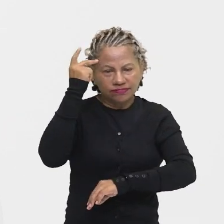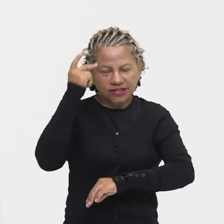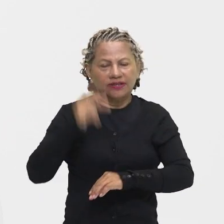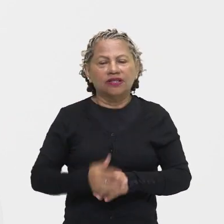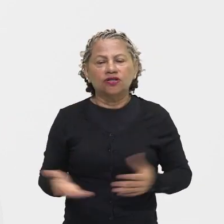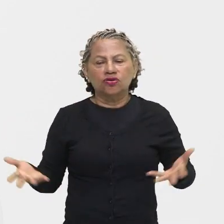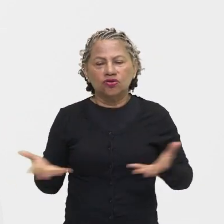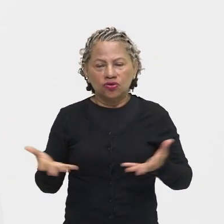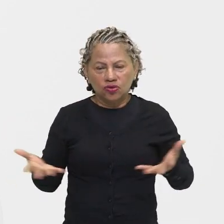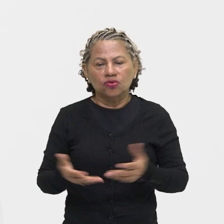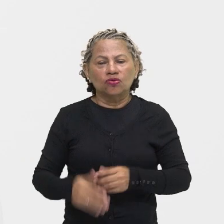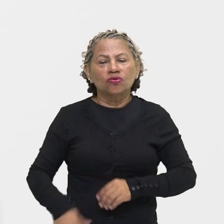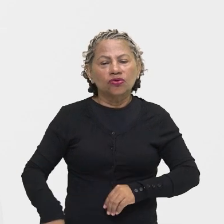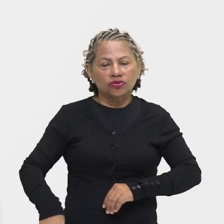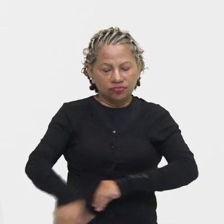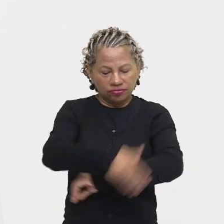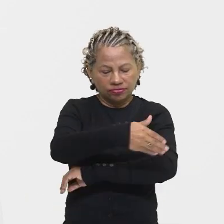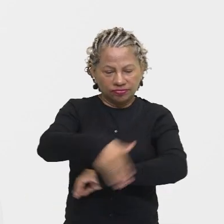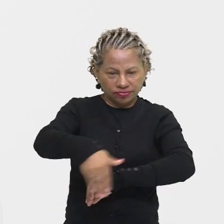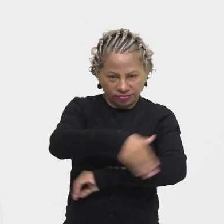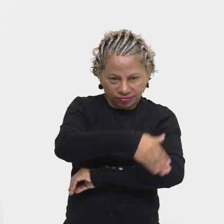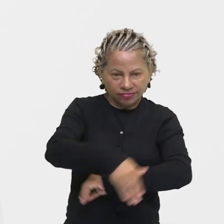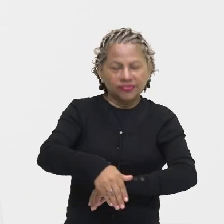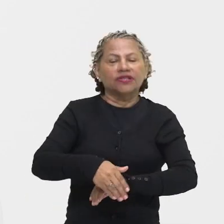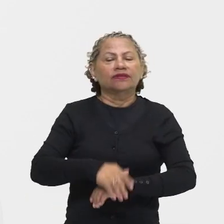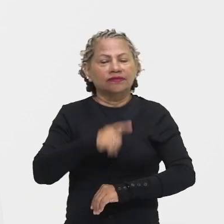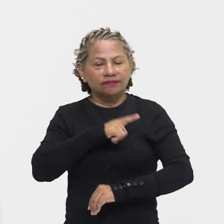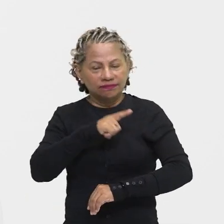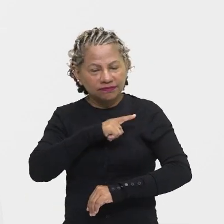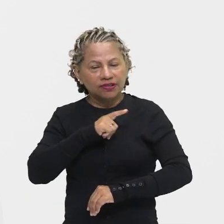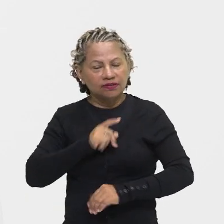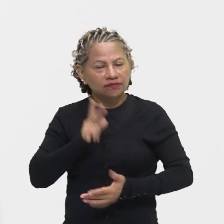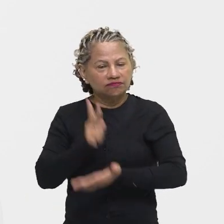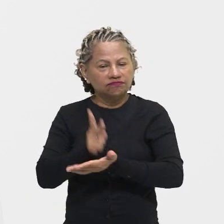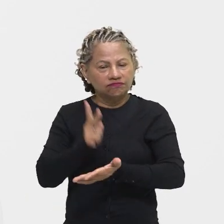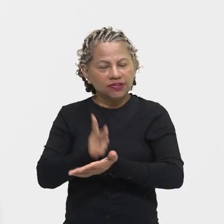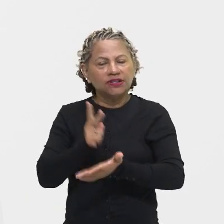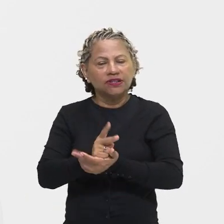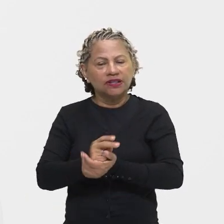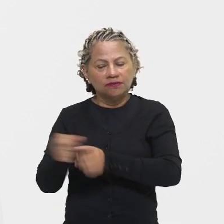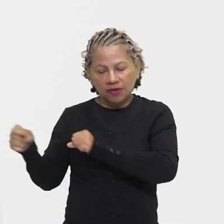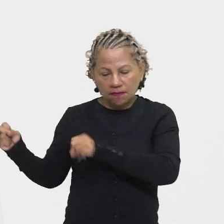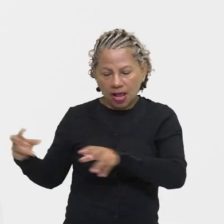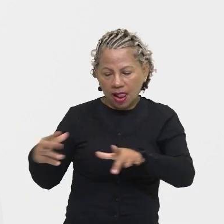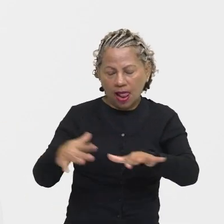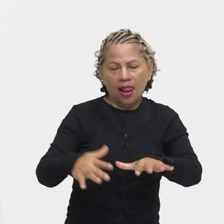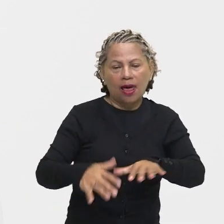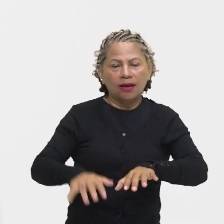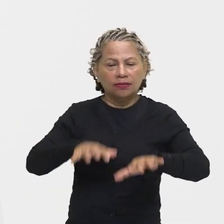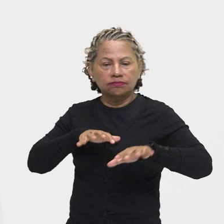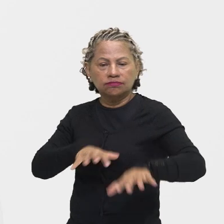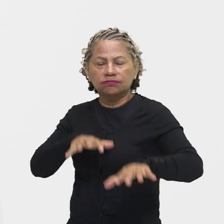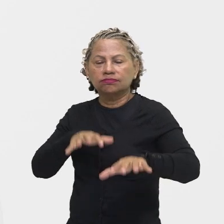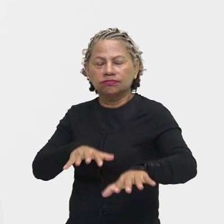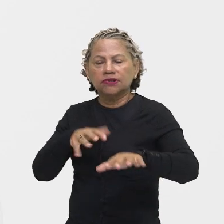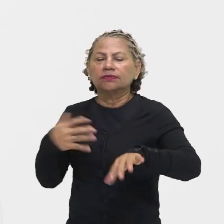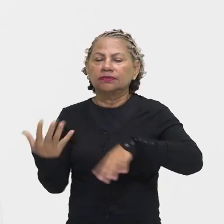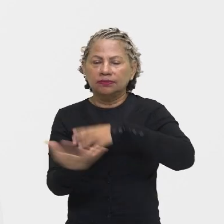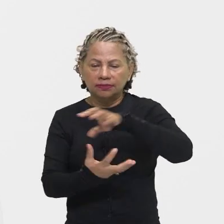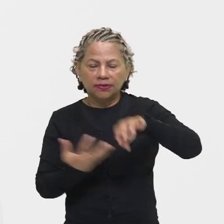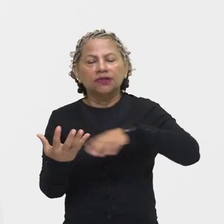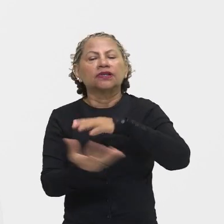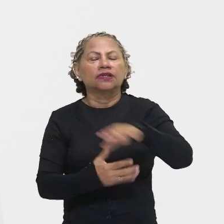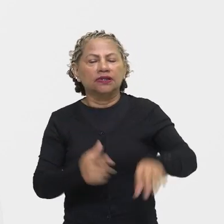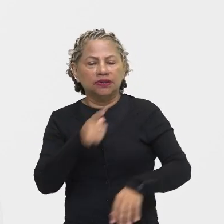Avenida Paulista, ela mobiliza muita gente em São Paulo para fazer esses